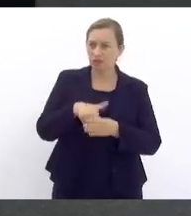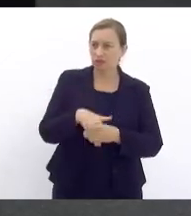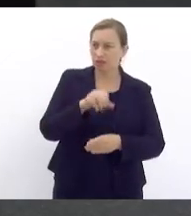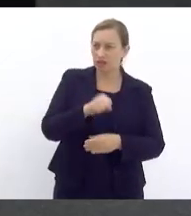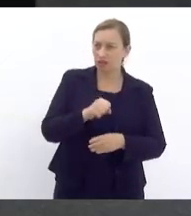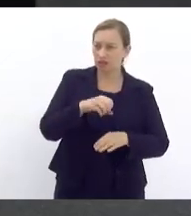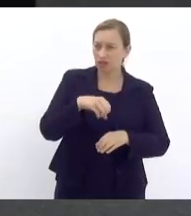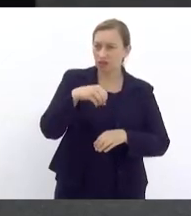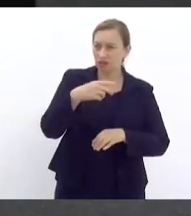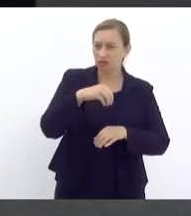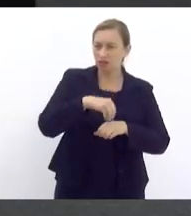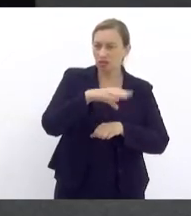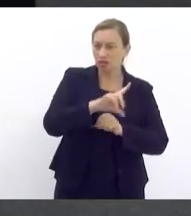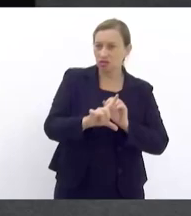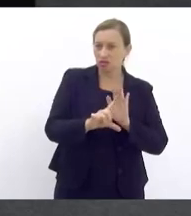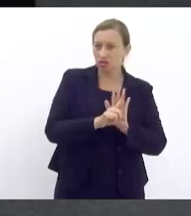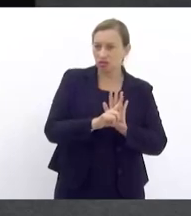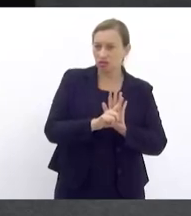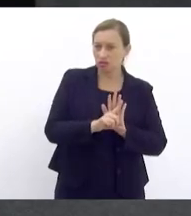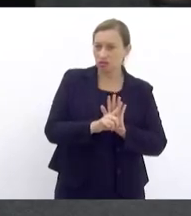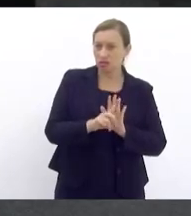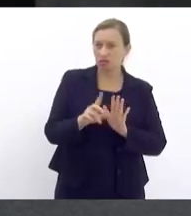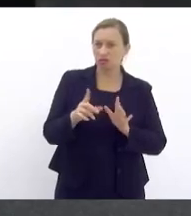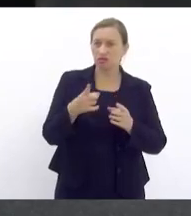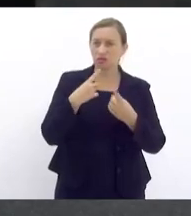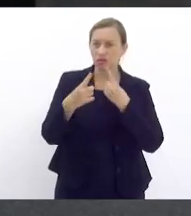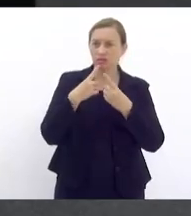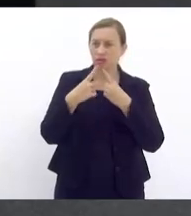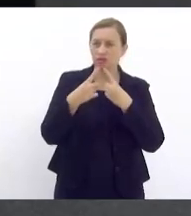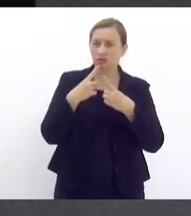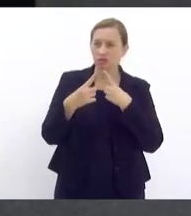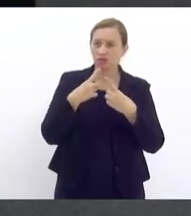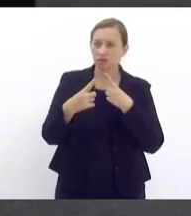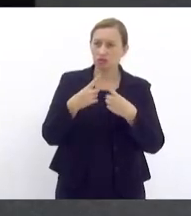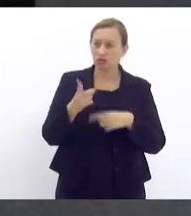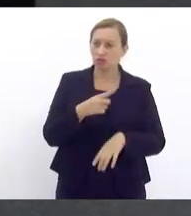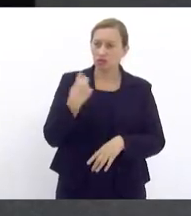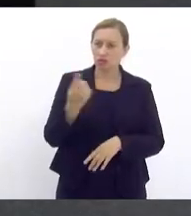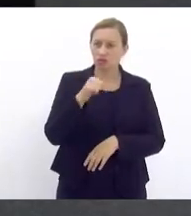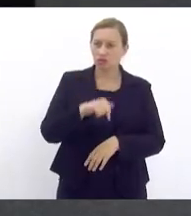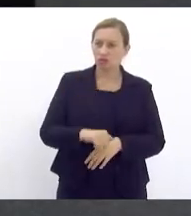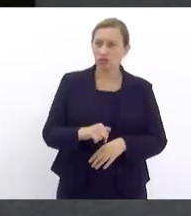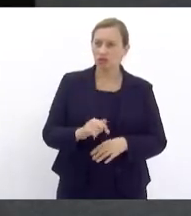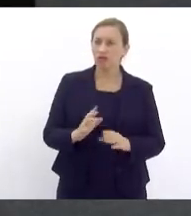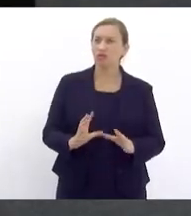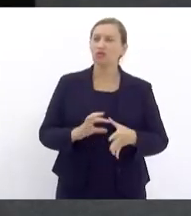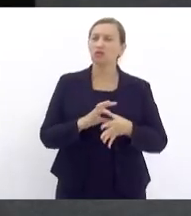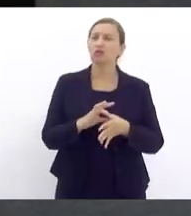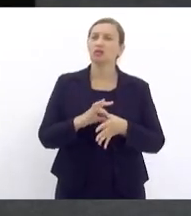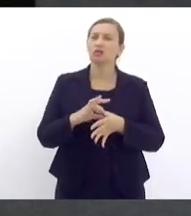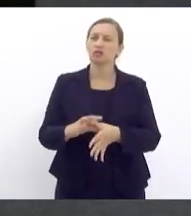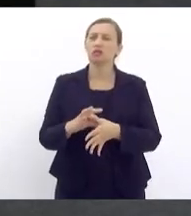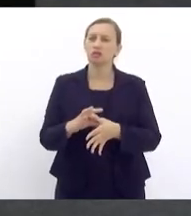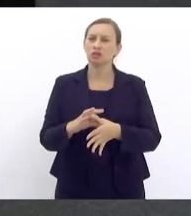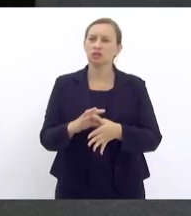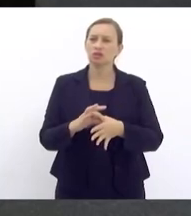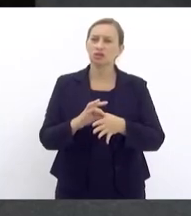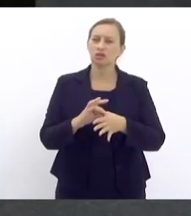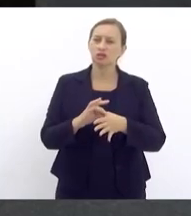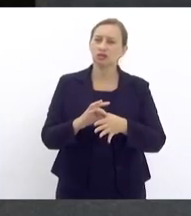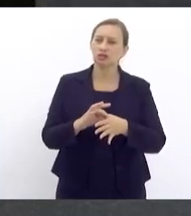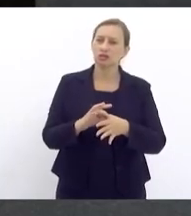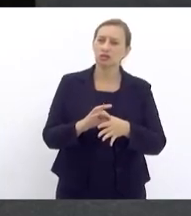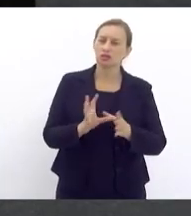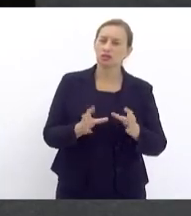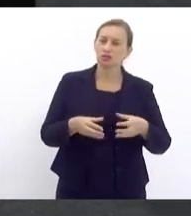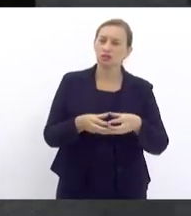à sua indicação Espero que o debate prospere que nós aqui talvez na forma do colégio de líderes ou enfim é da maneira que for